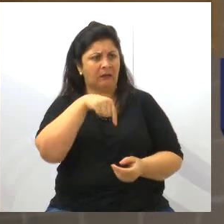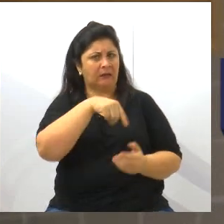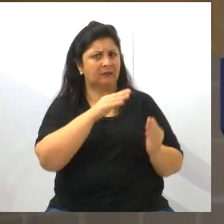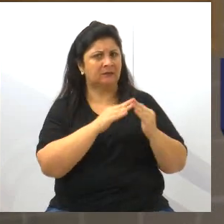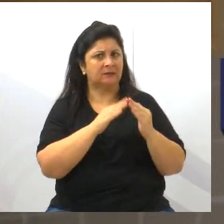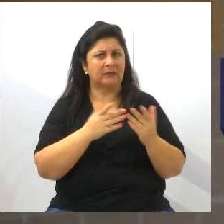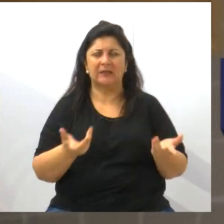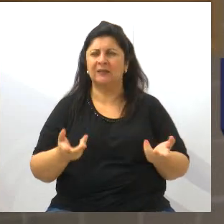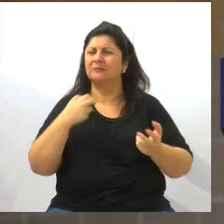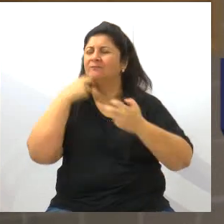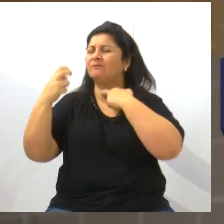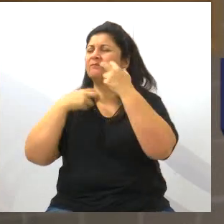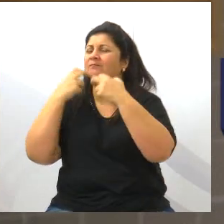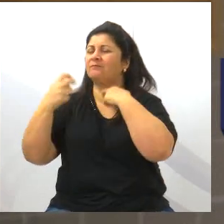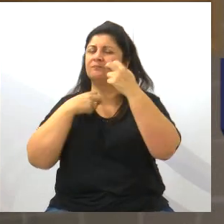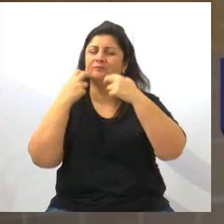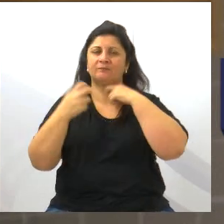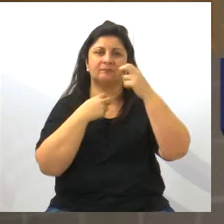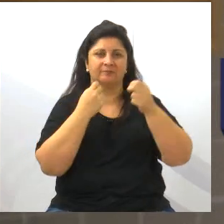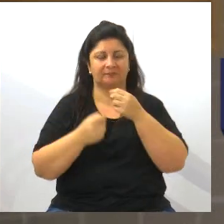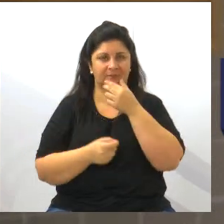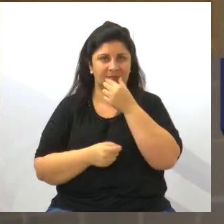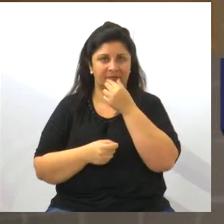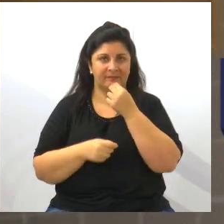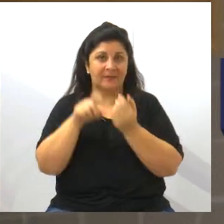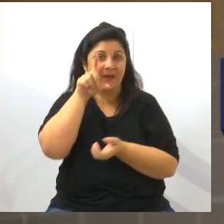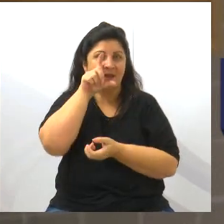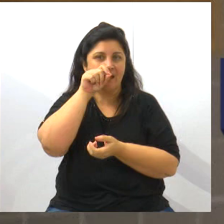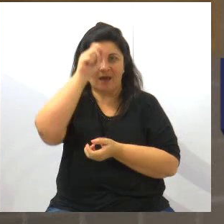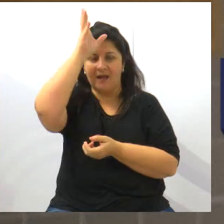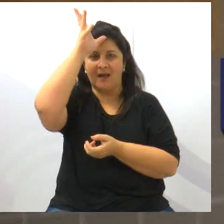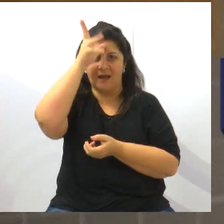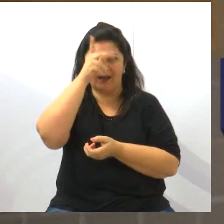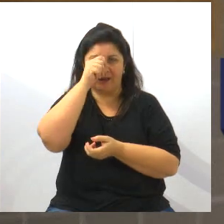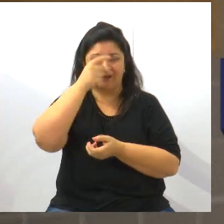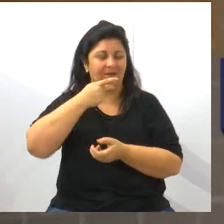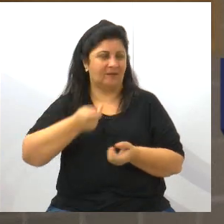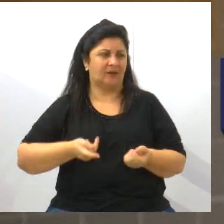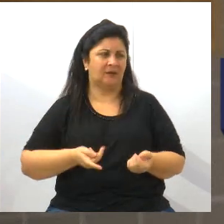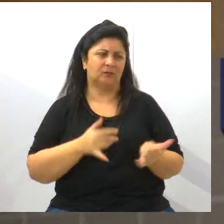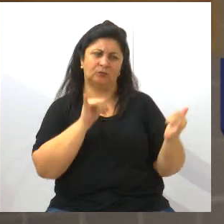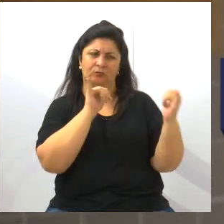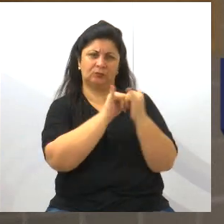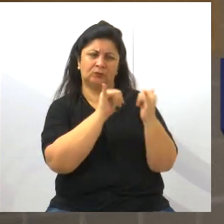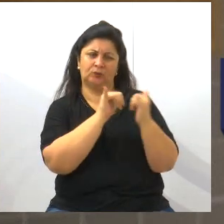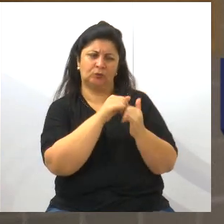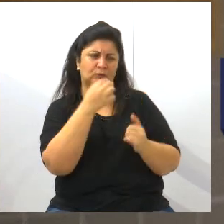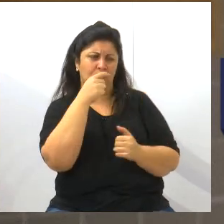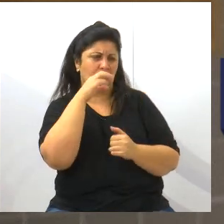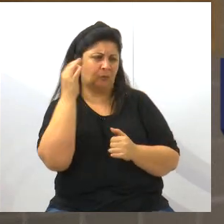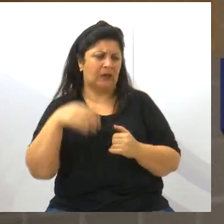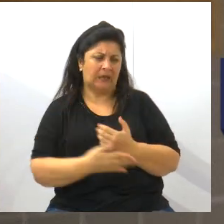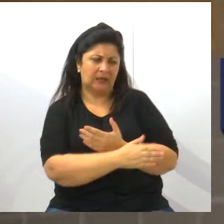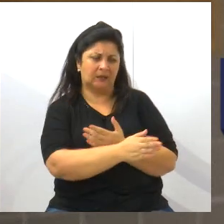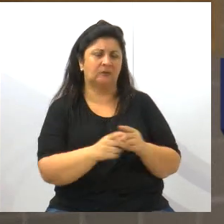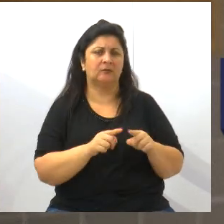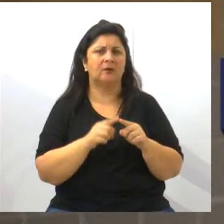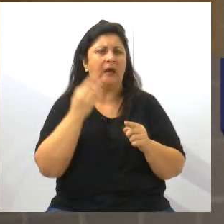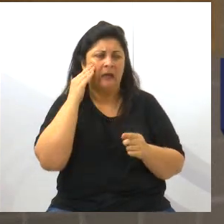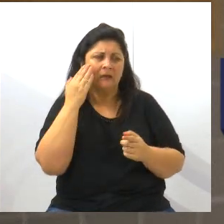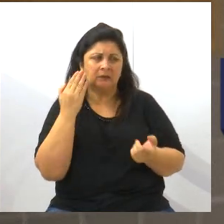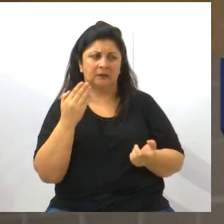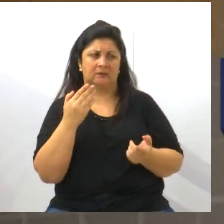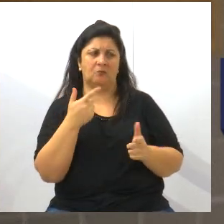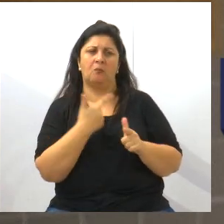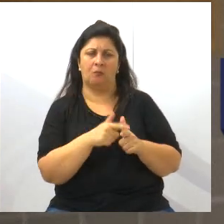Ele saiu gritando. A galinha disse: desculpe-me, senhor rato. Eu entendo que isso seja um